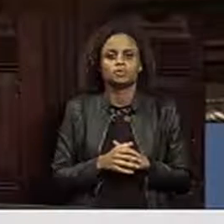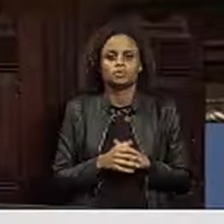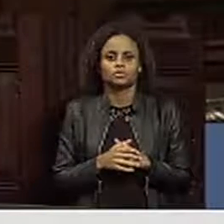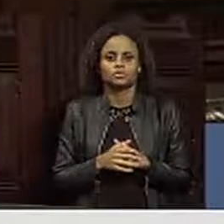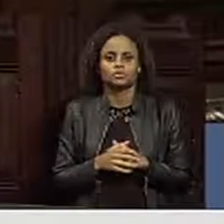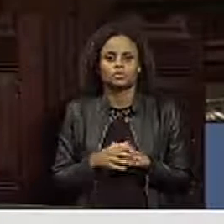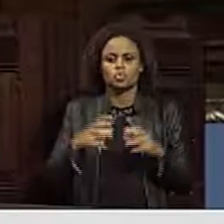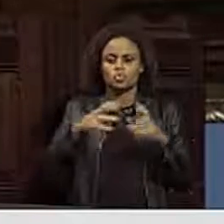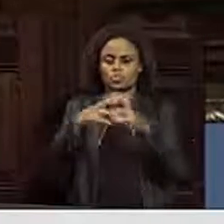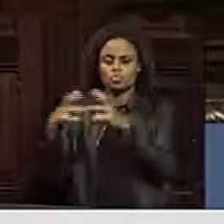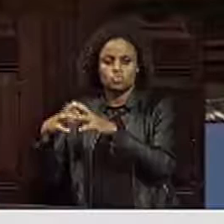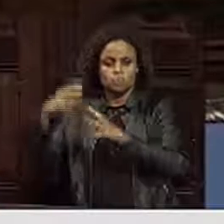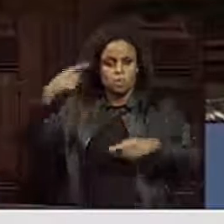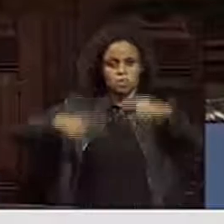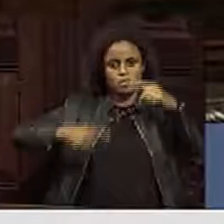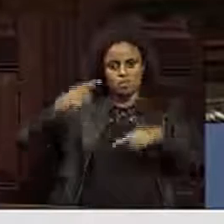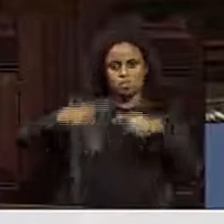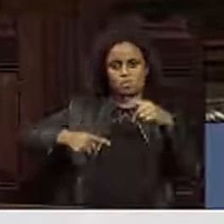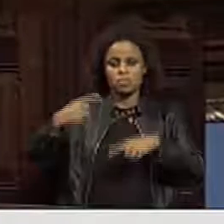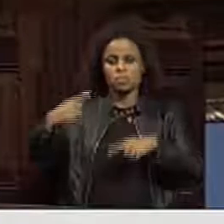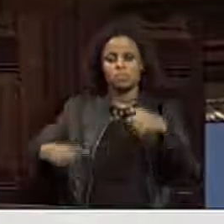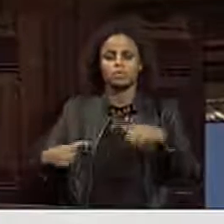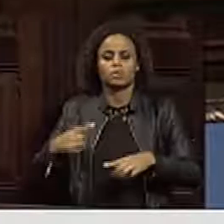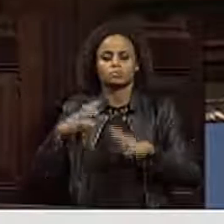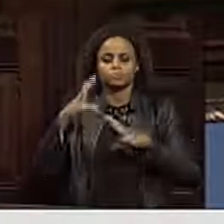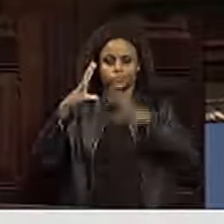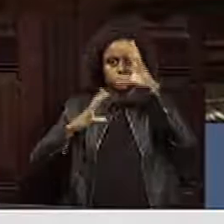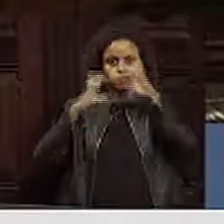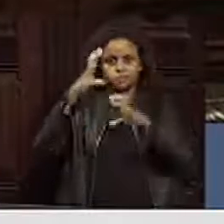gangues separando turmas,